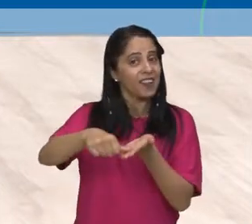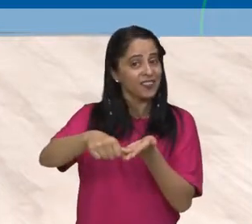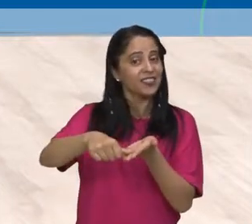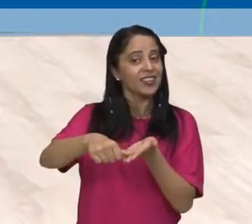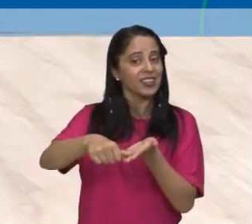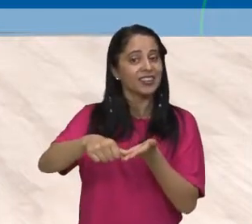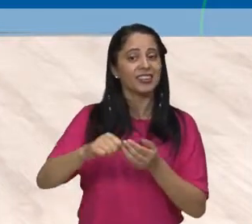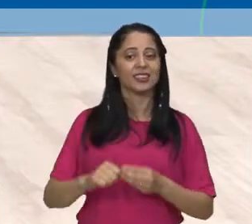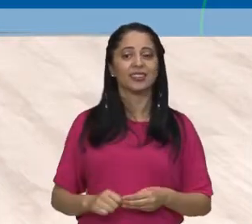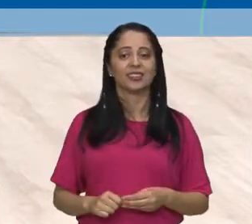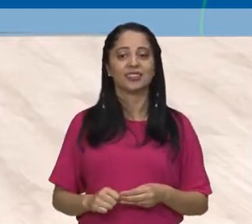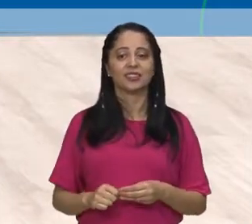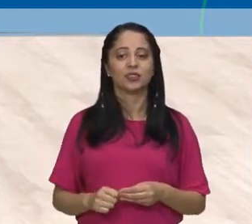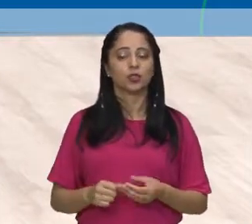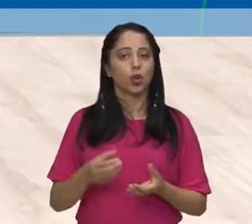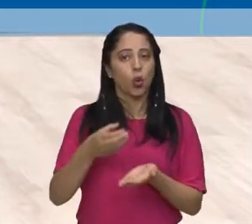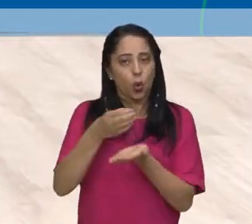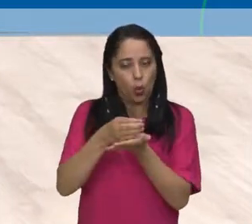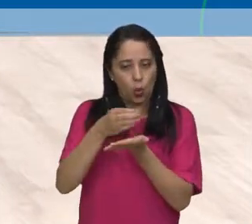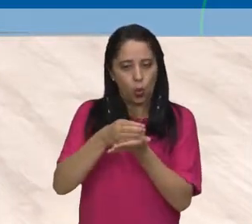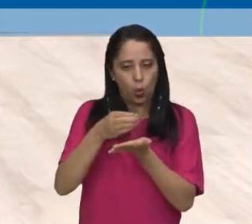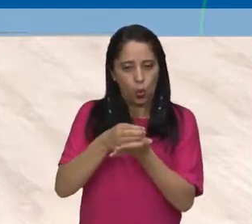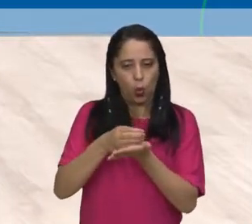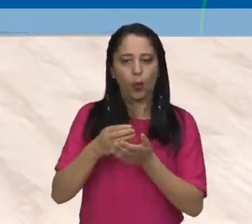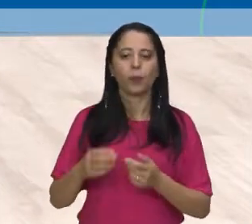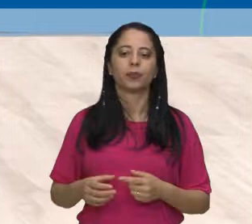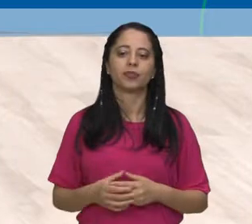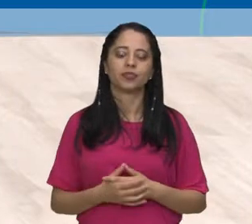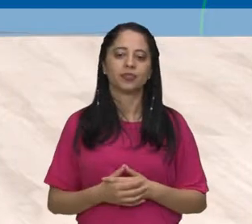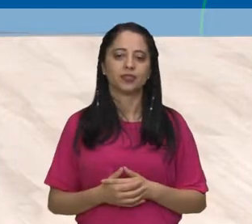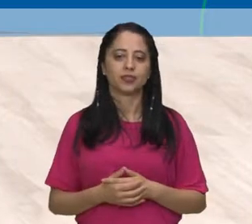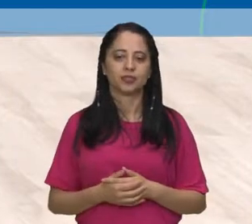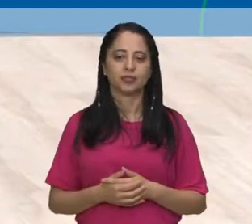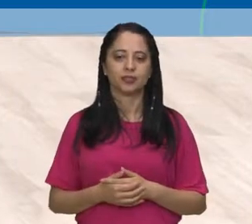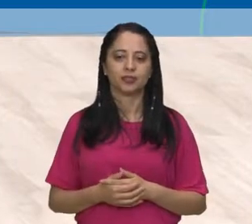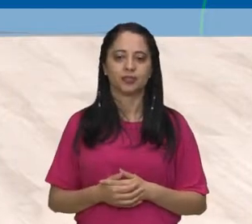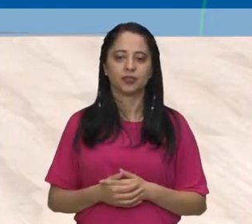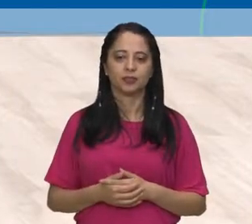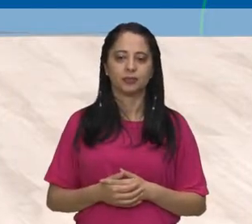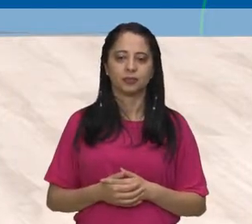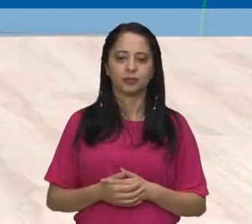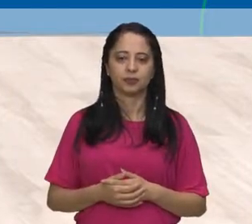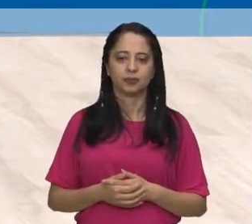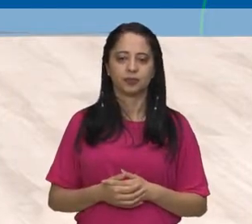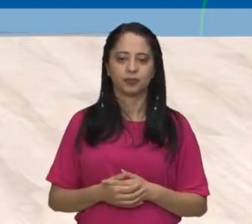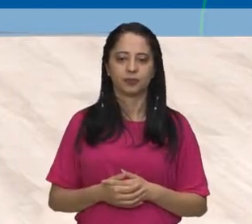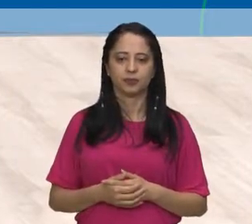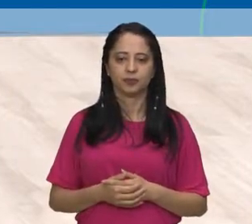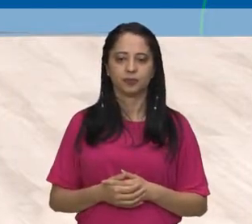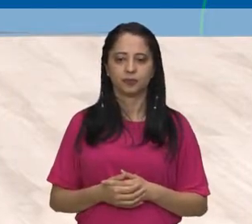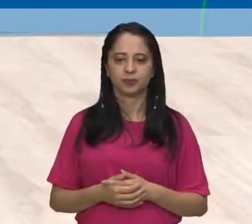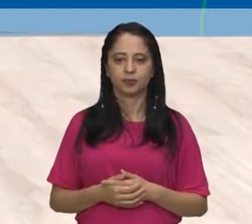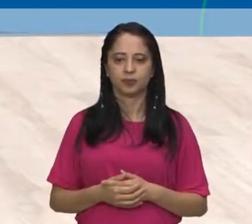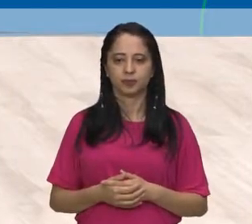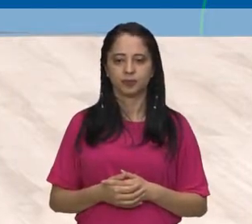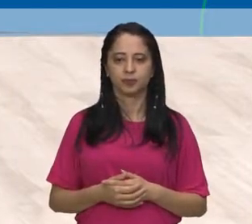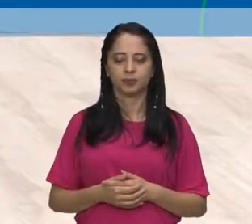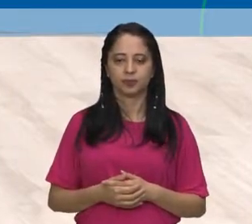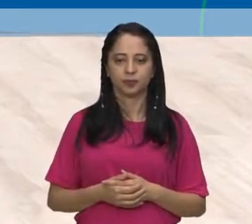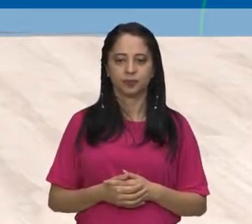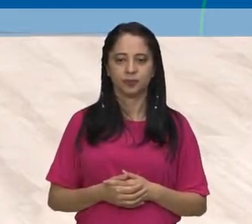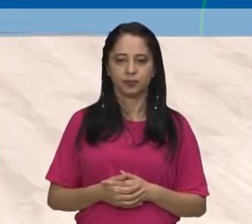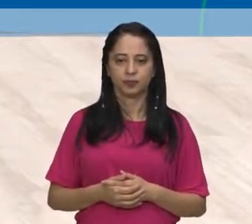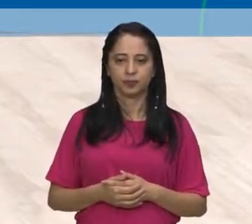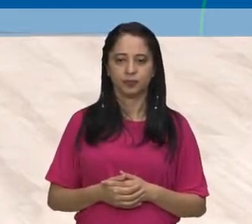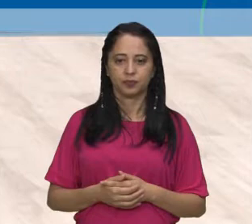ser usada. Pega o nosso copinho. Você pode me ajudar? Sim. É só apoiar? Isso. E aí eu vou recortar aqui uma parte só pra